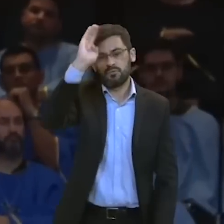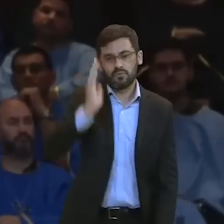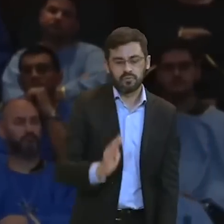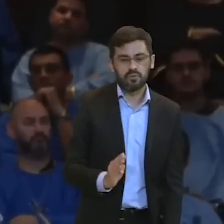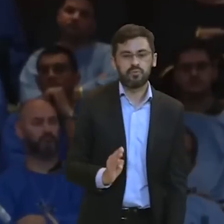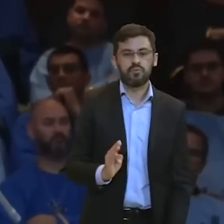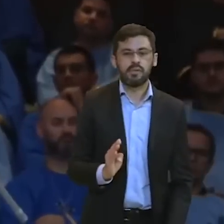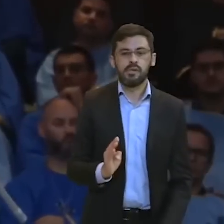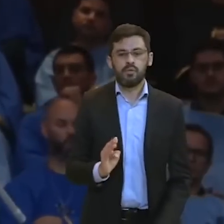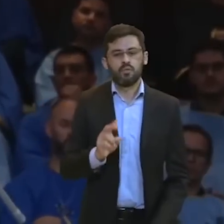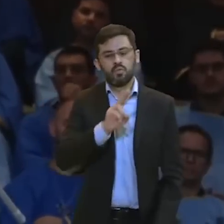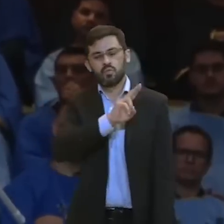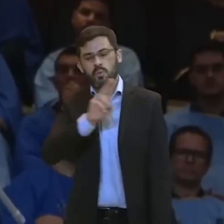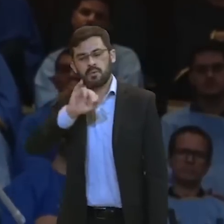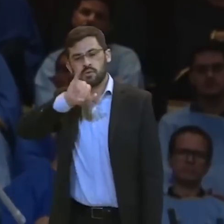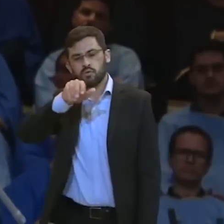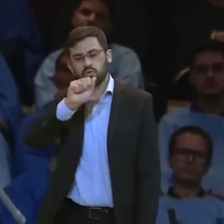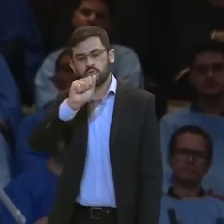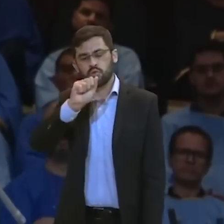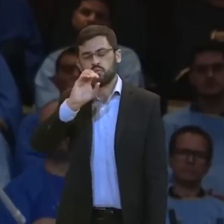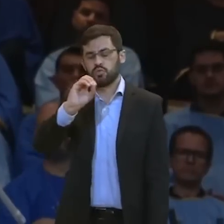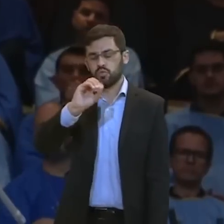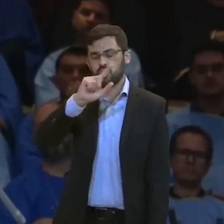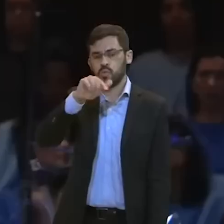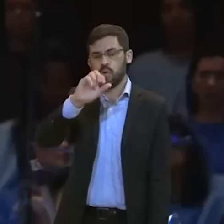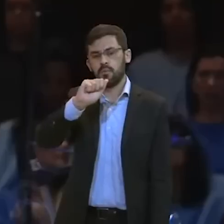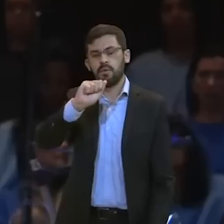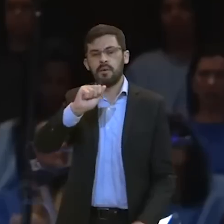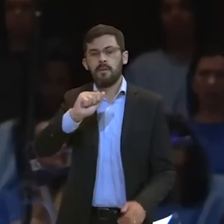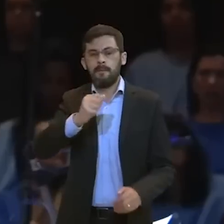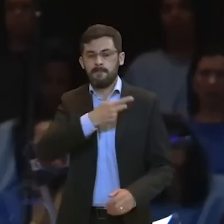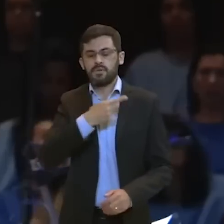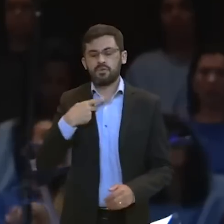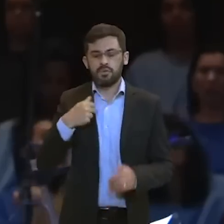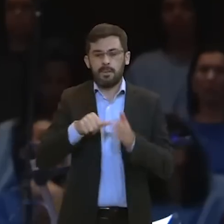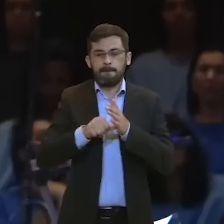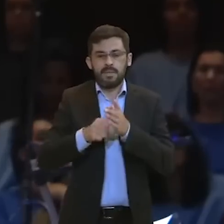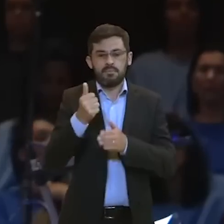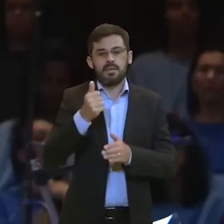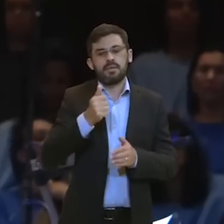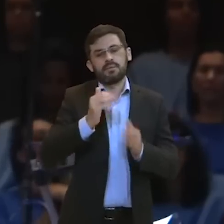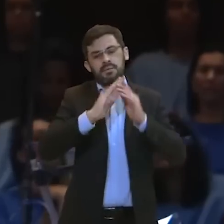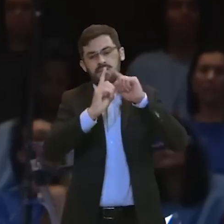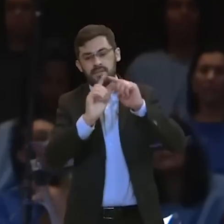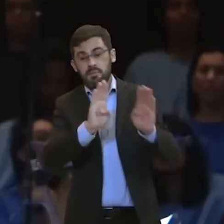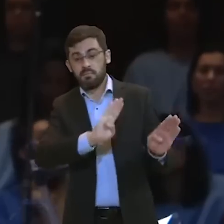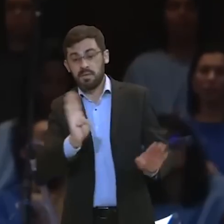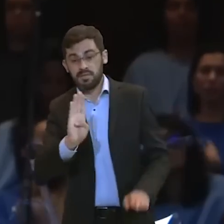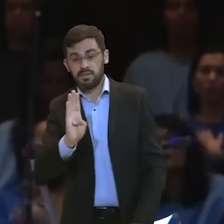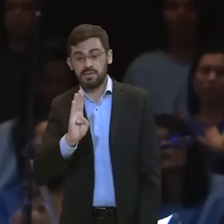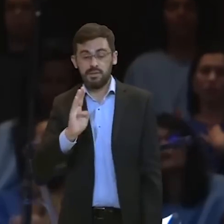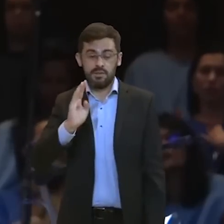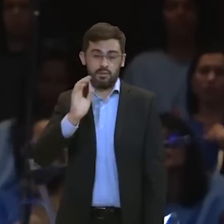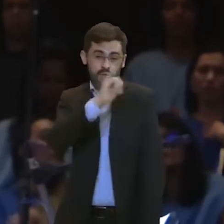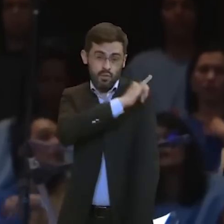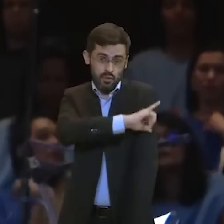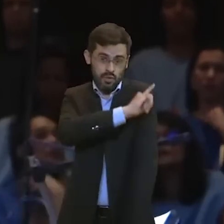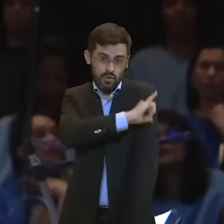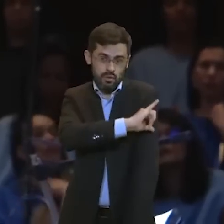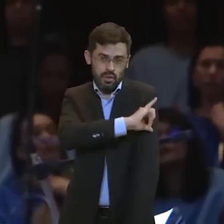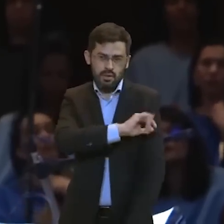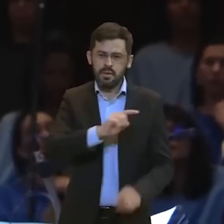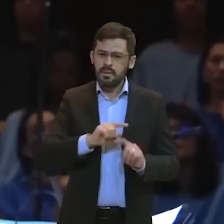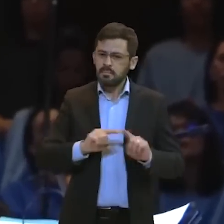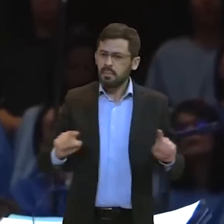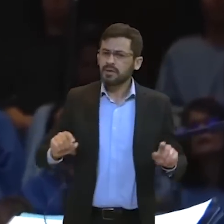João Filson Sorém, pastor da primeira igreja batista do Rio de Janeiro. E eu não sabia disso, que